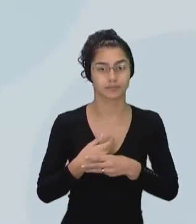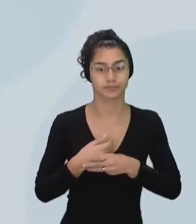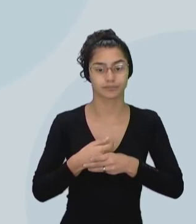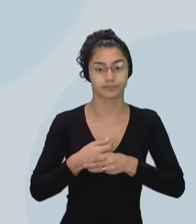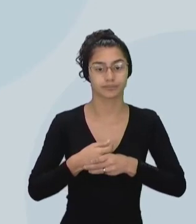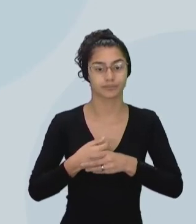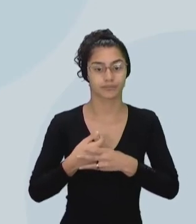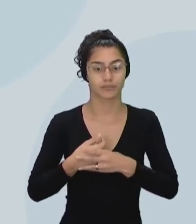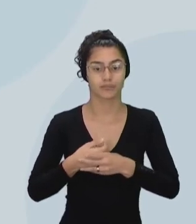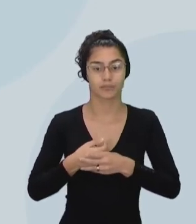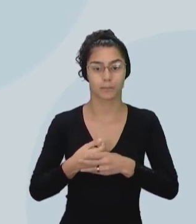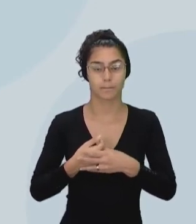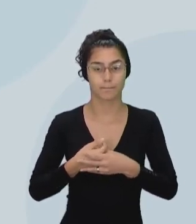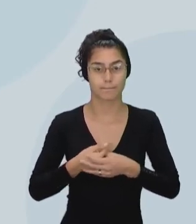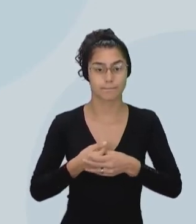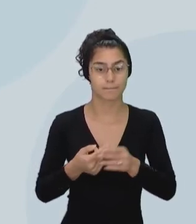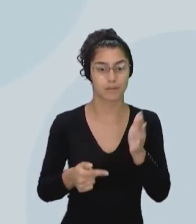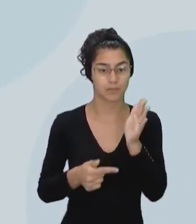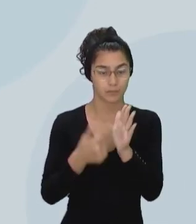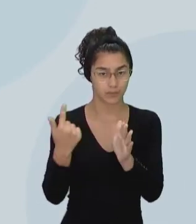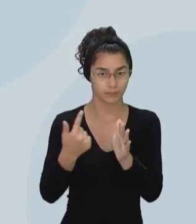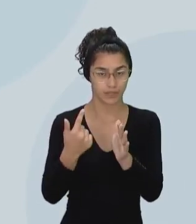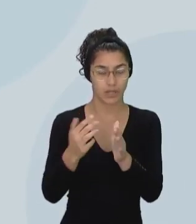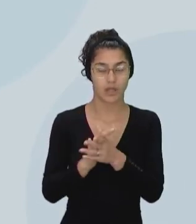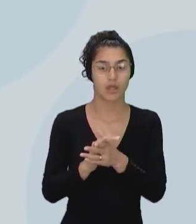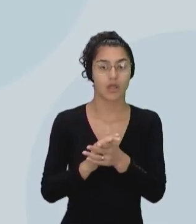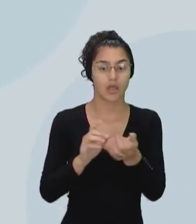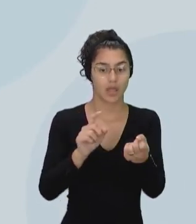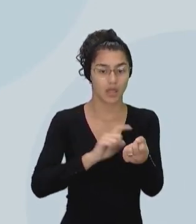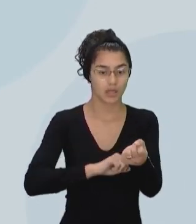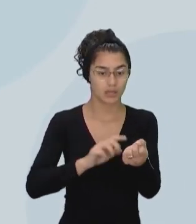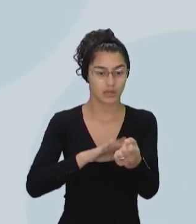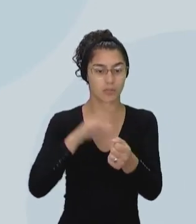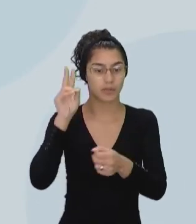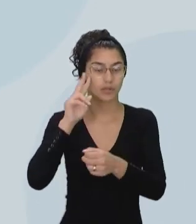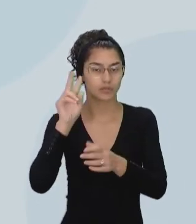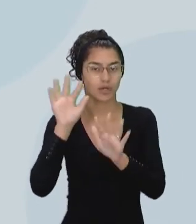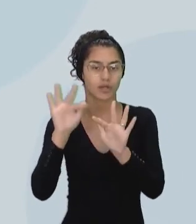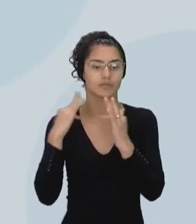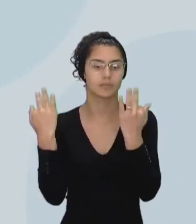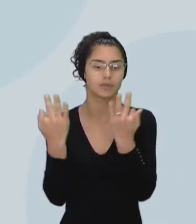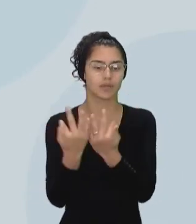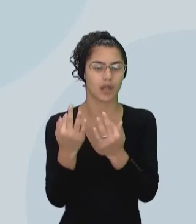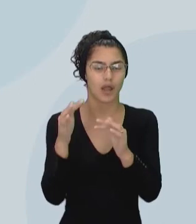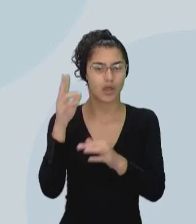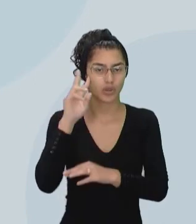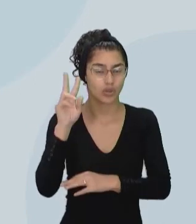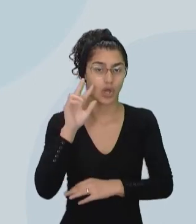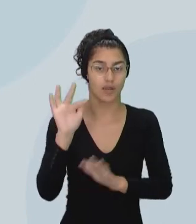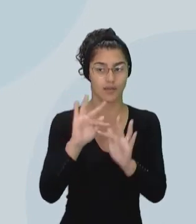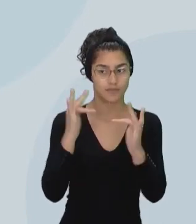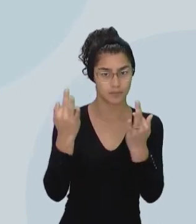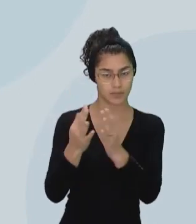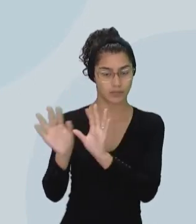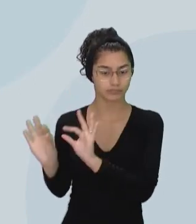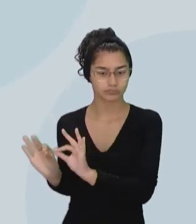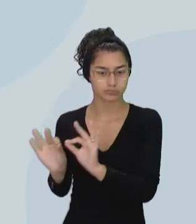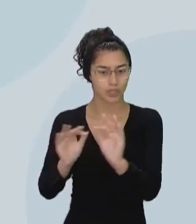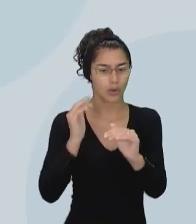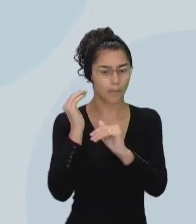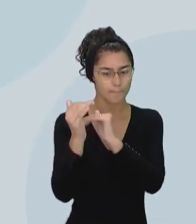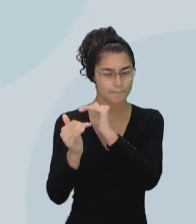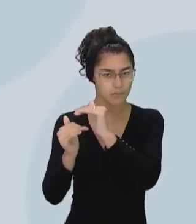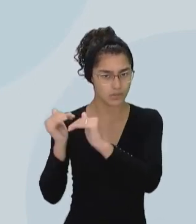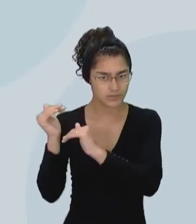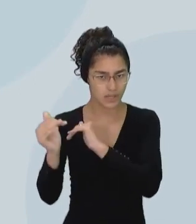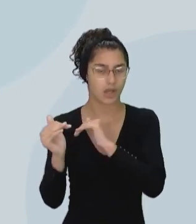A primeira coisa é exames clínicos e a história familiar, a história dessa criança. Acompanhar o processo